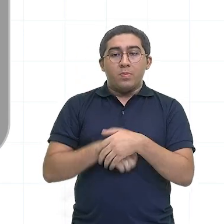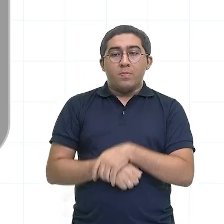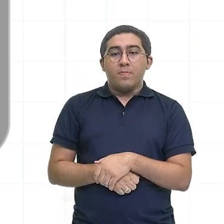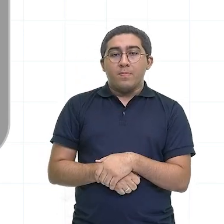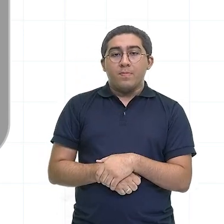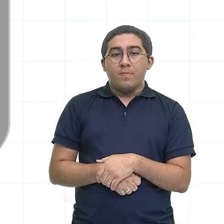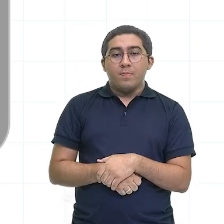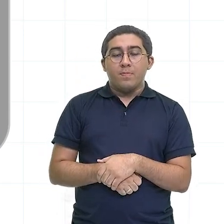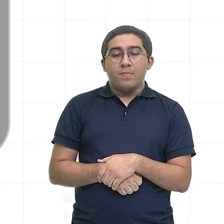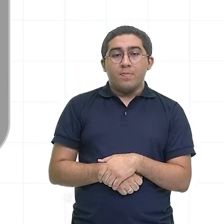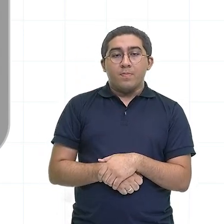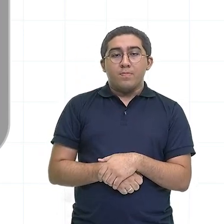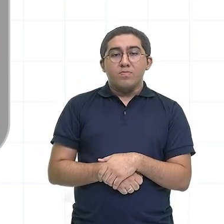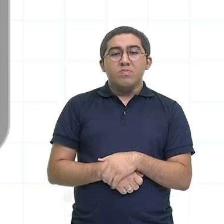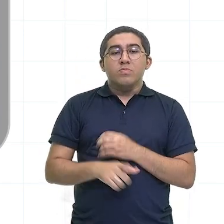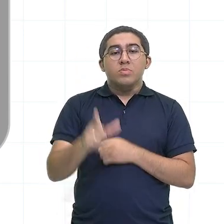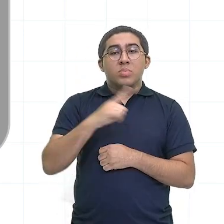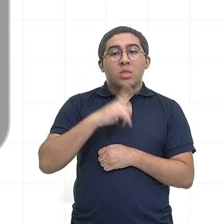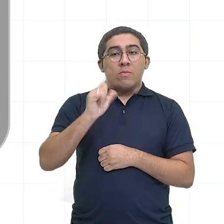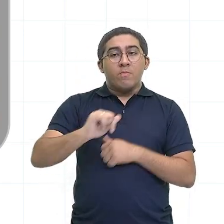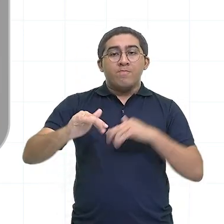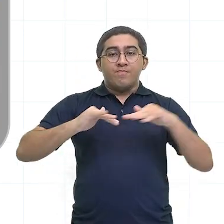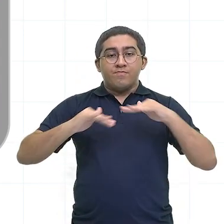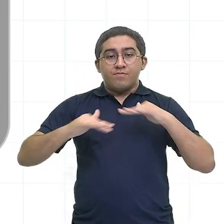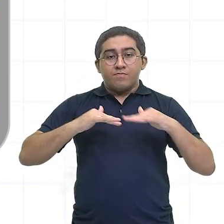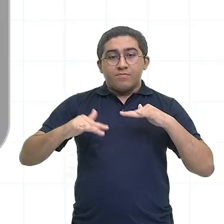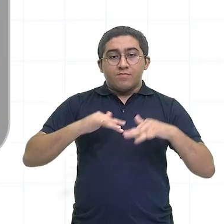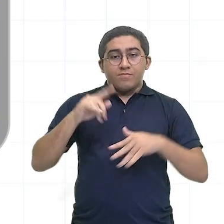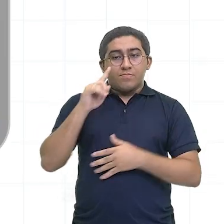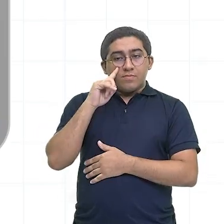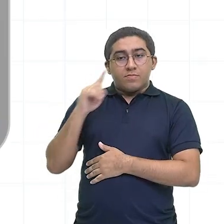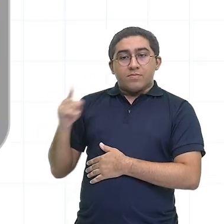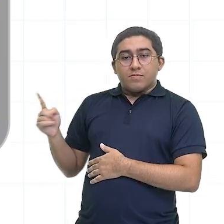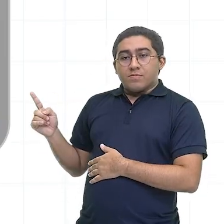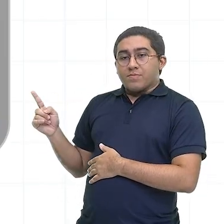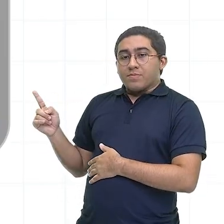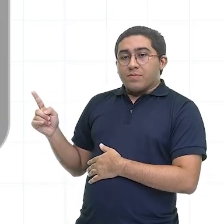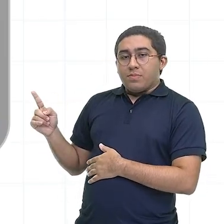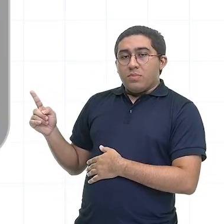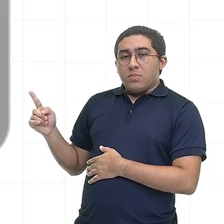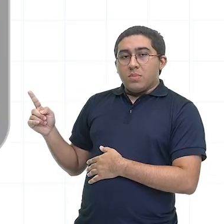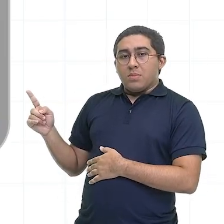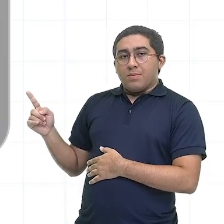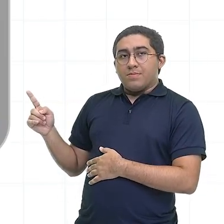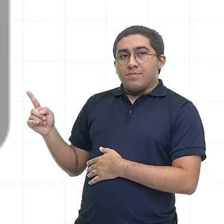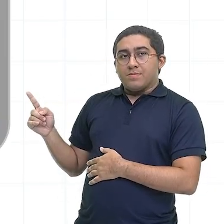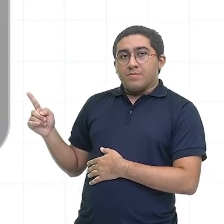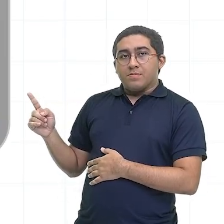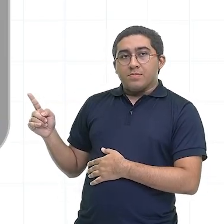esse movimento ali muito intenso, né? Você tem ali, olha, no detalhe vai aparecer agora aí